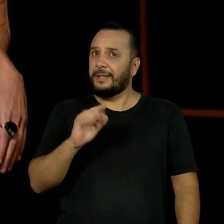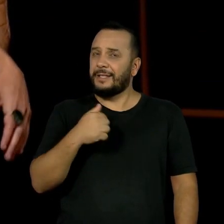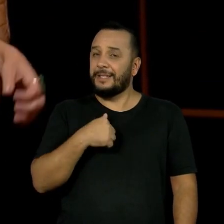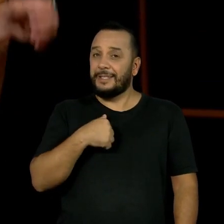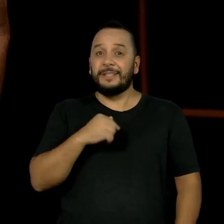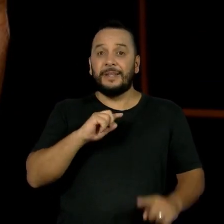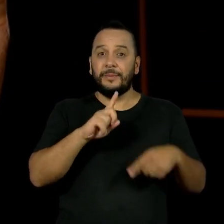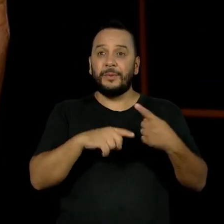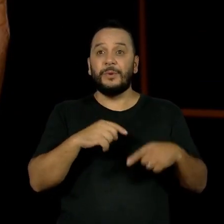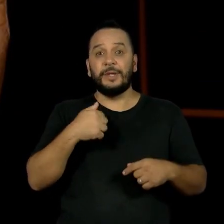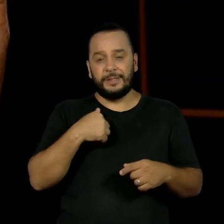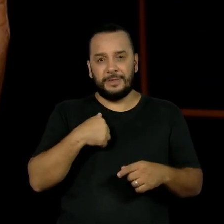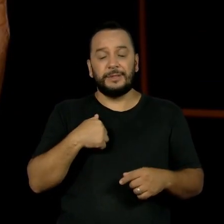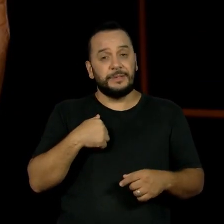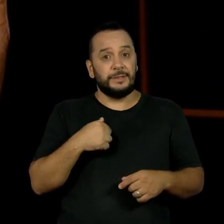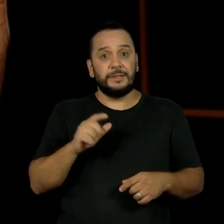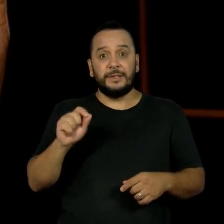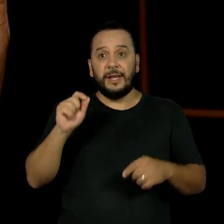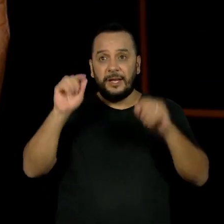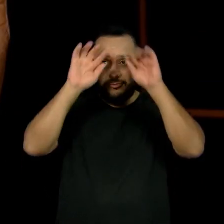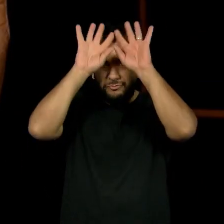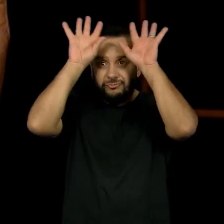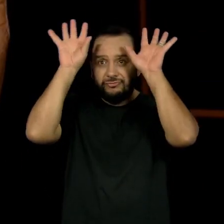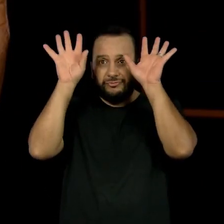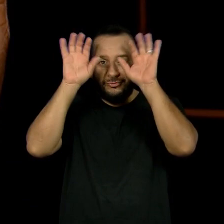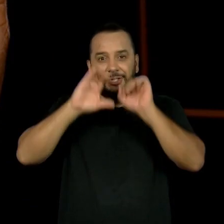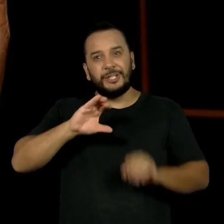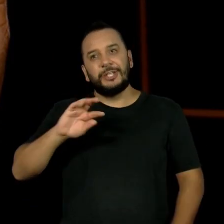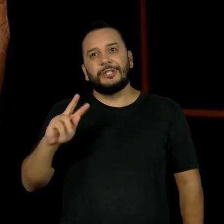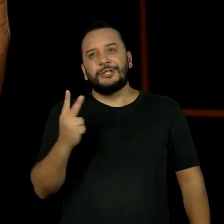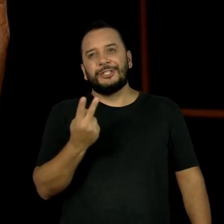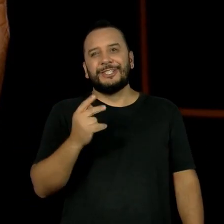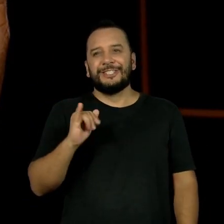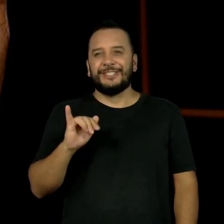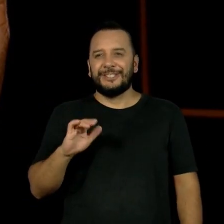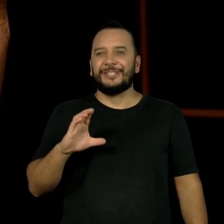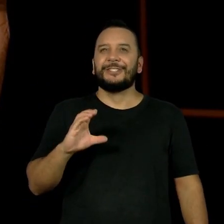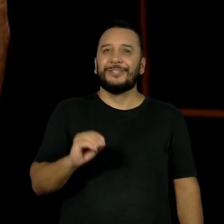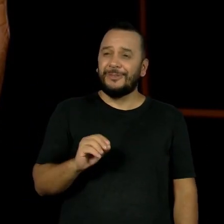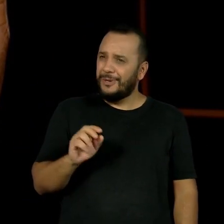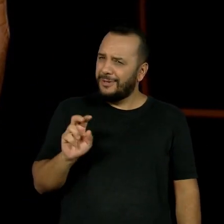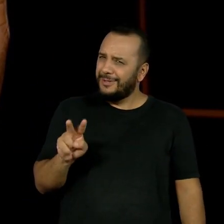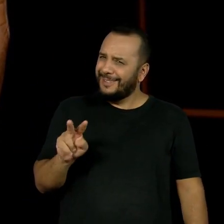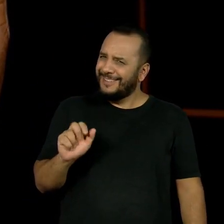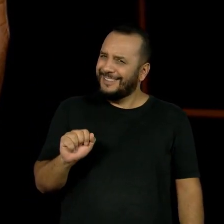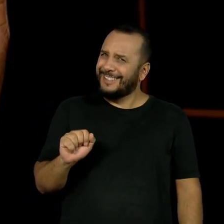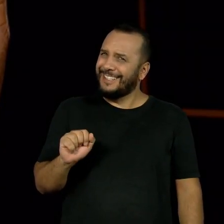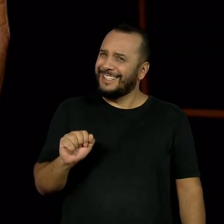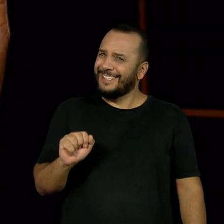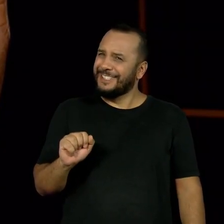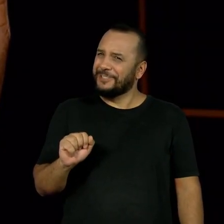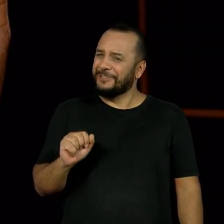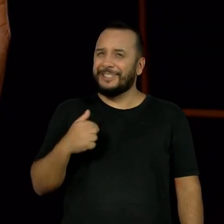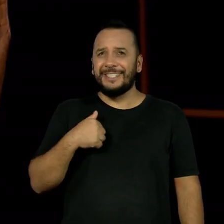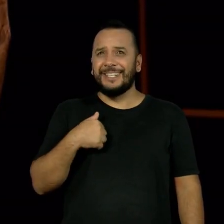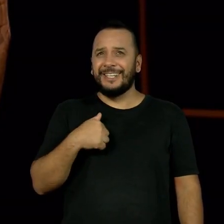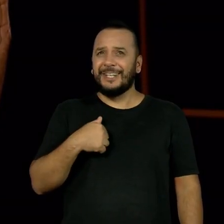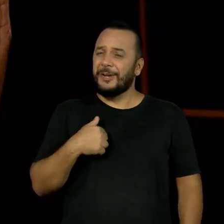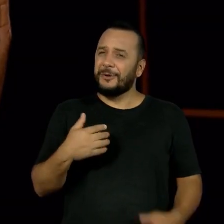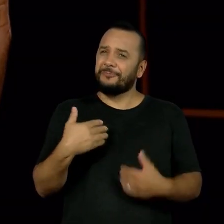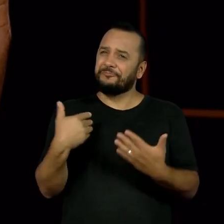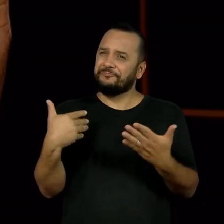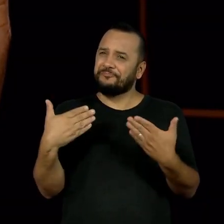o Chico, na época ele usava um cabelo assim, pra cima, eu olhei tudo bem, não deu. Fiquei com o